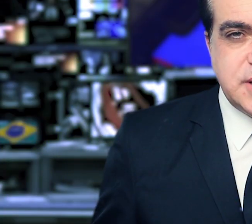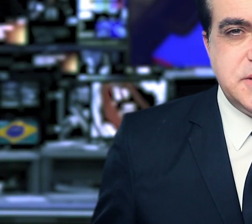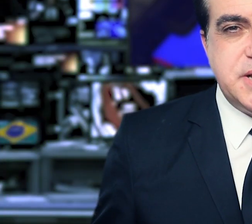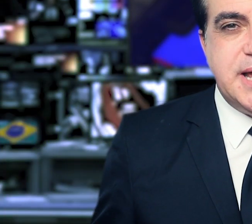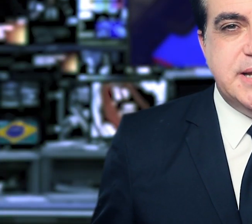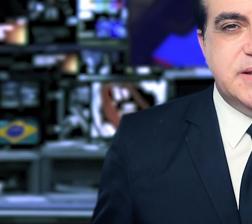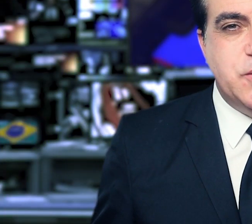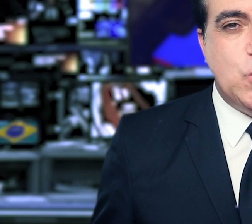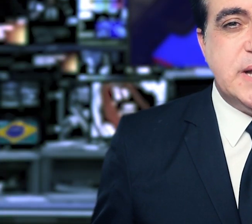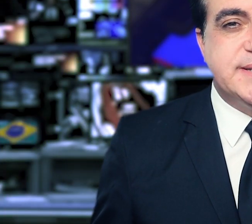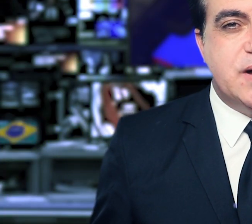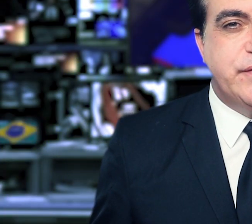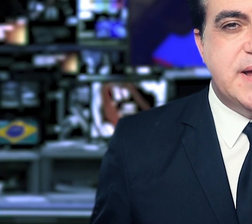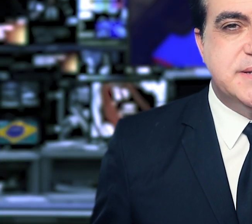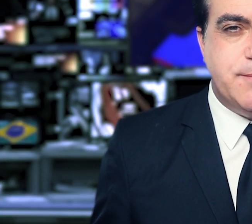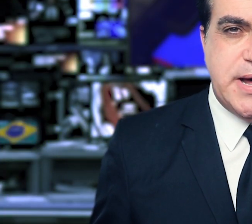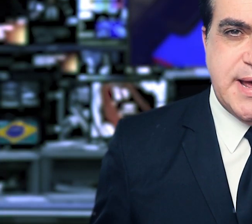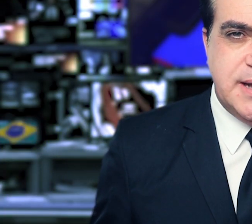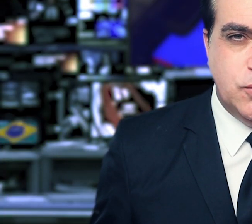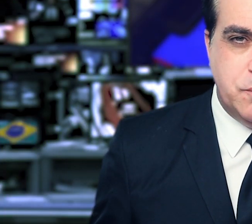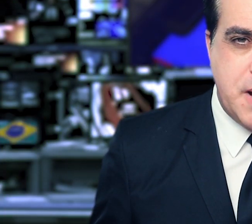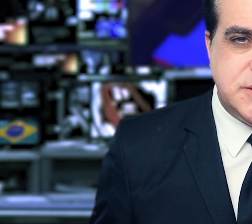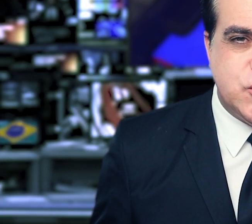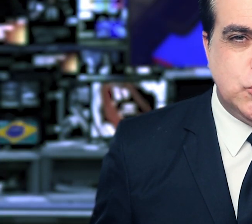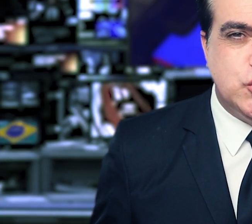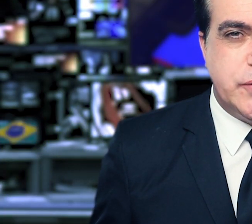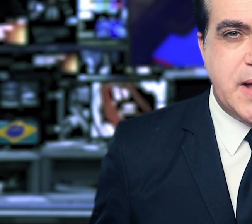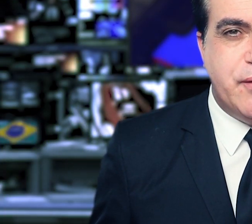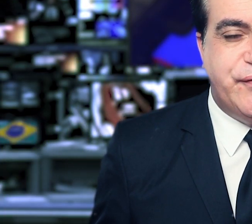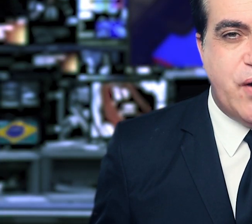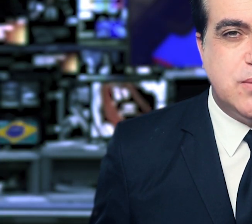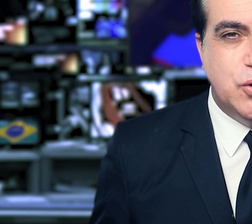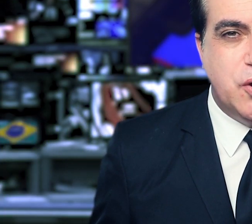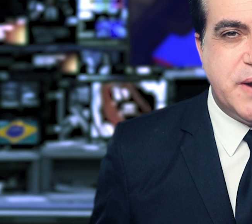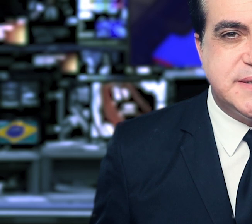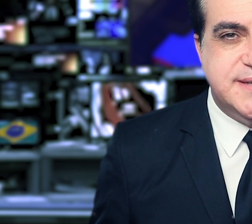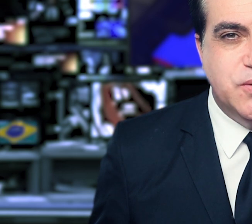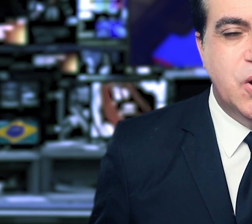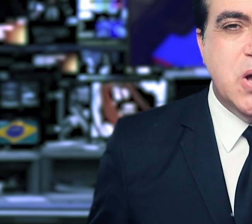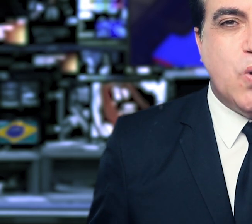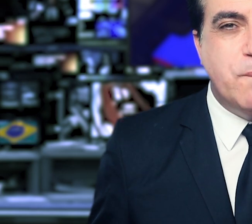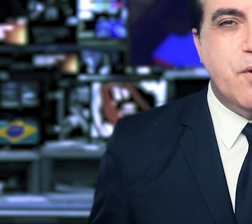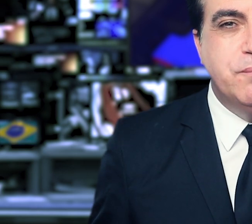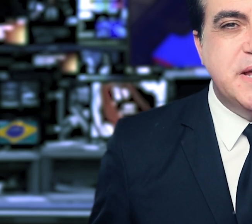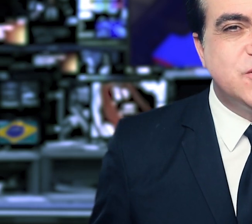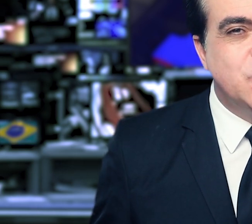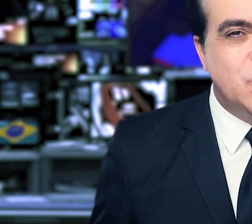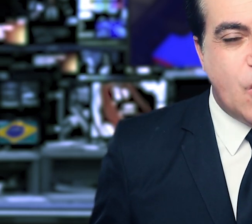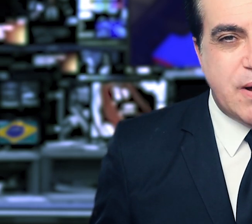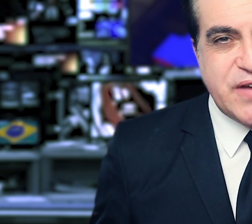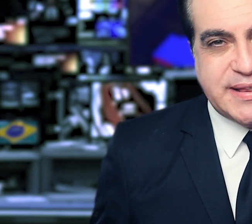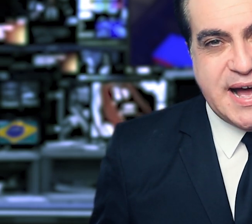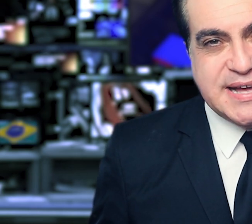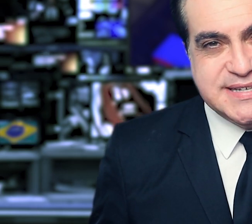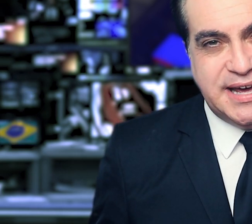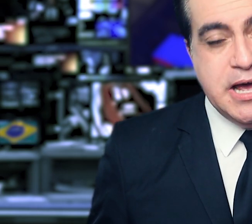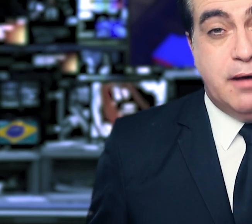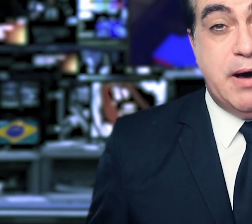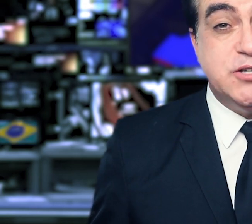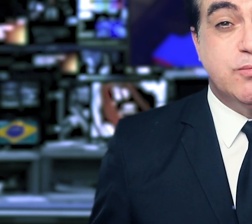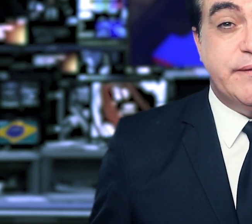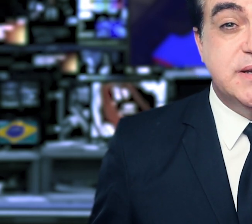Olá, gente querida do coração verde e amarelo, mais um Jornal Foco do Brasil, compromisso com a